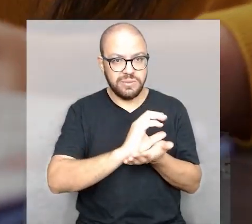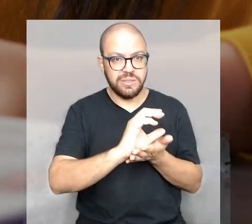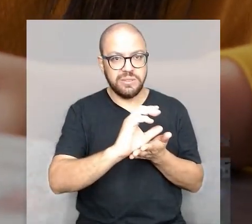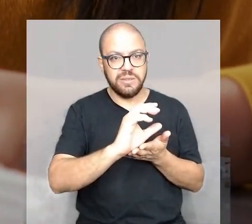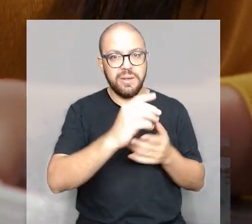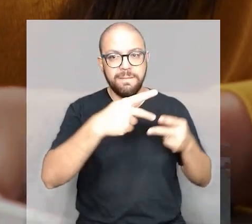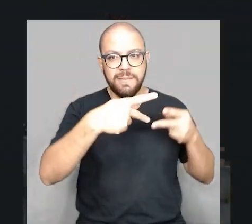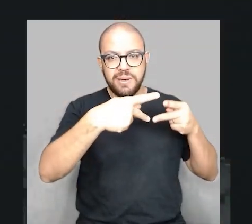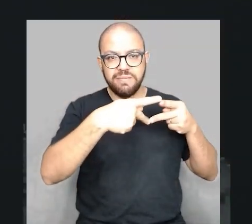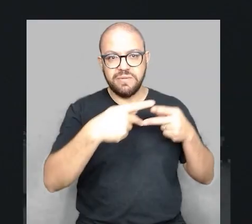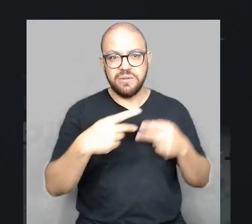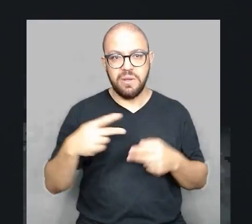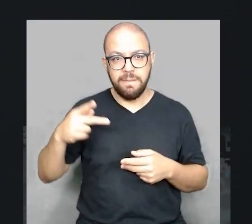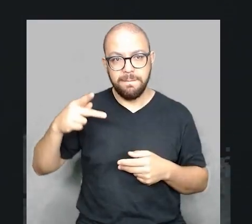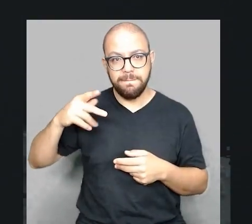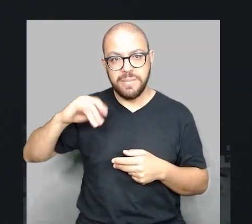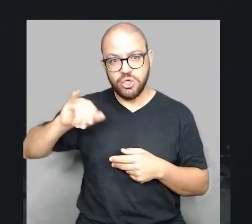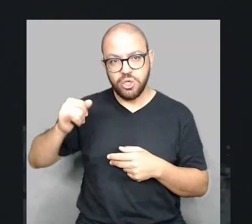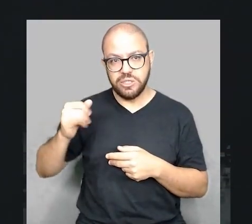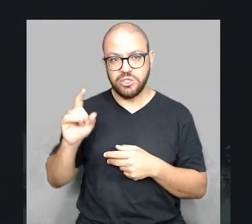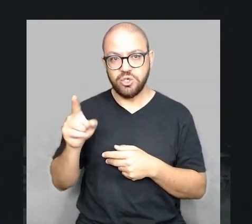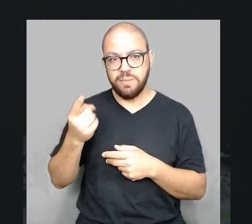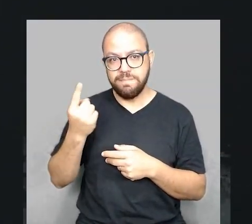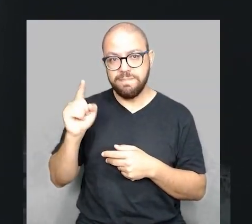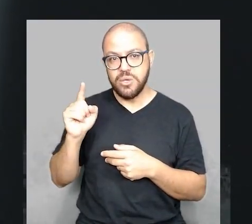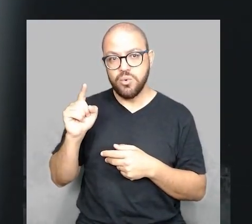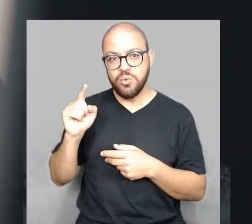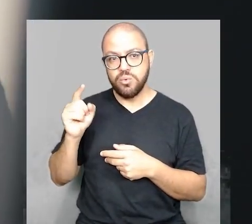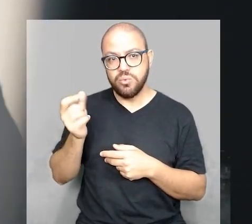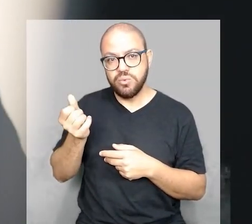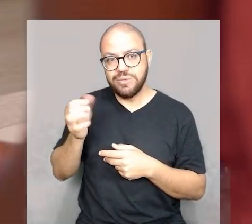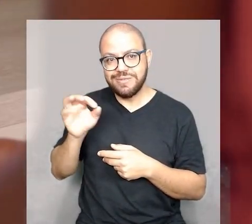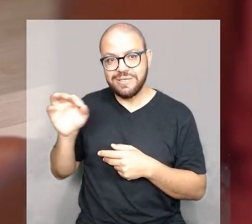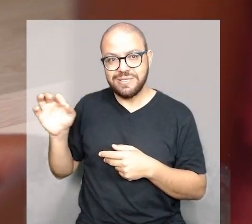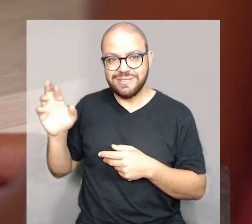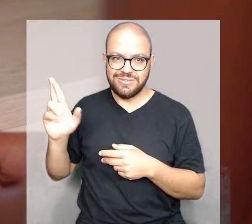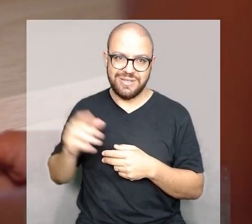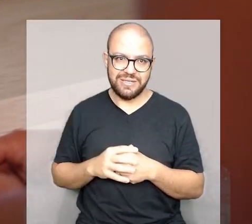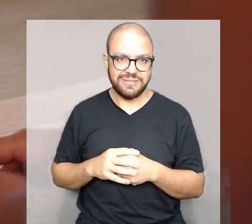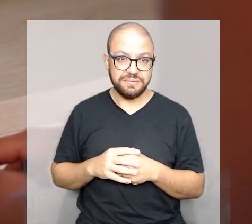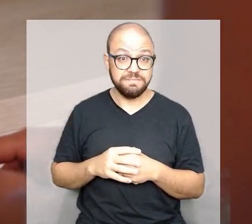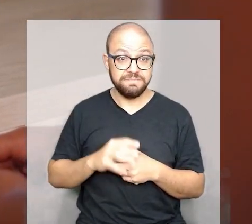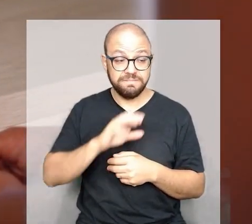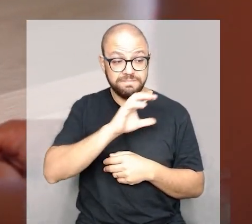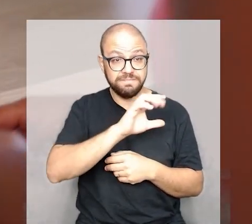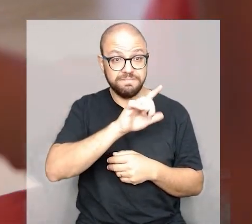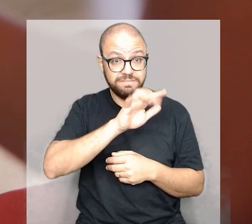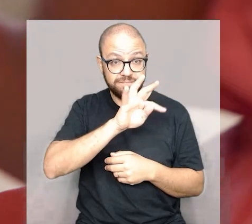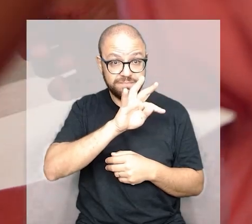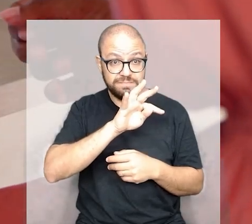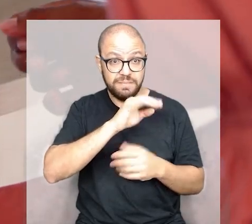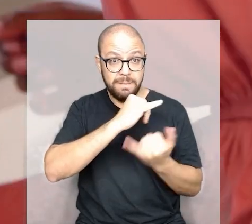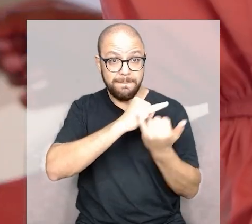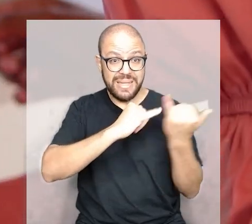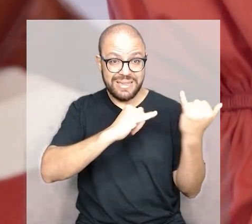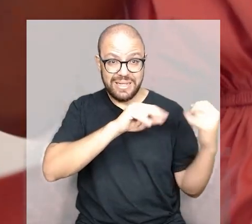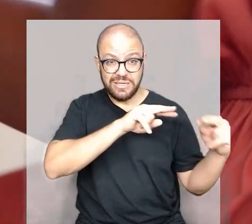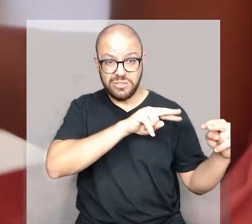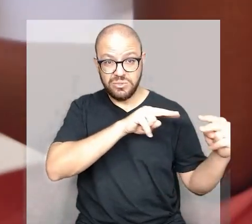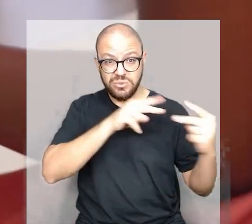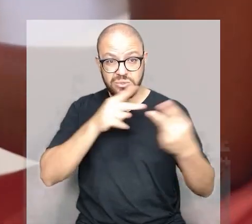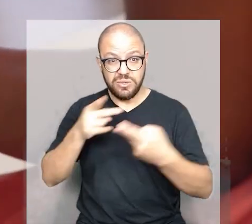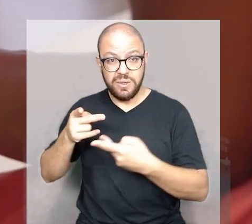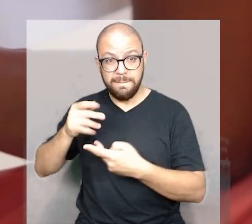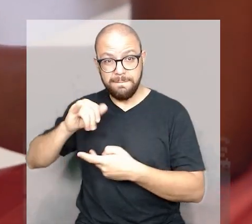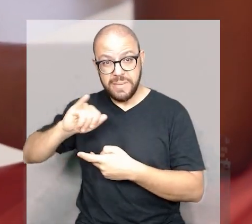para a Previdência. Um PJ, só R$ 1.600. Segundo a FGV, se metade dos CLTs virassem